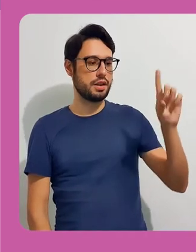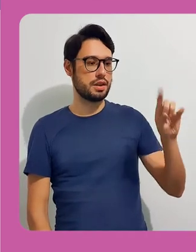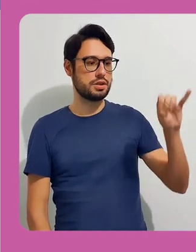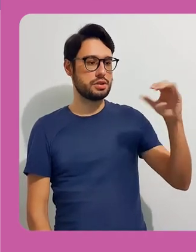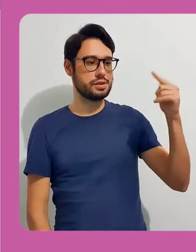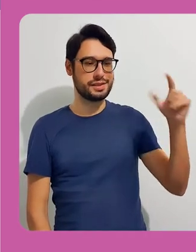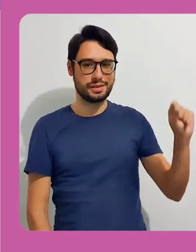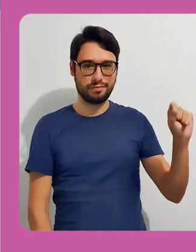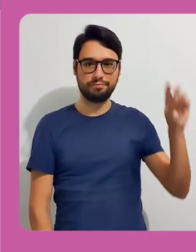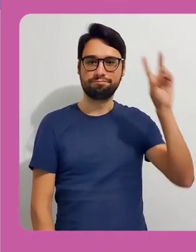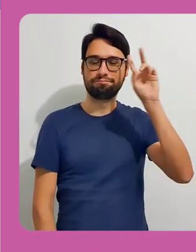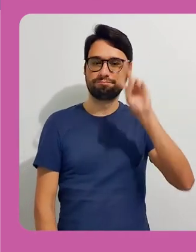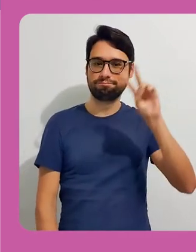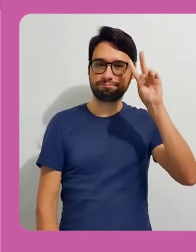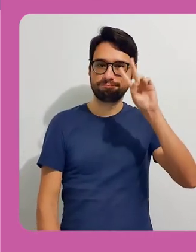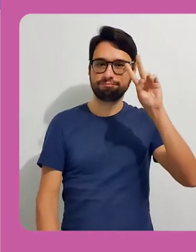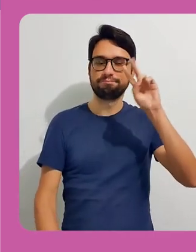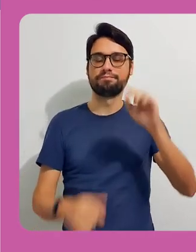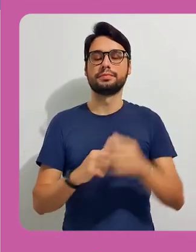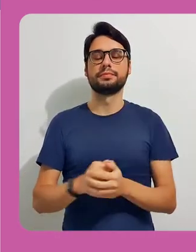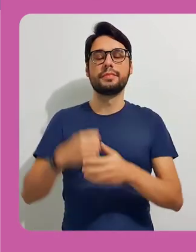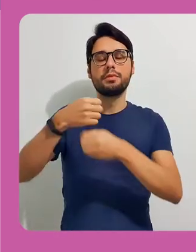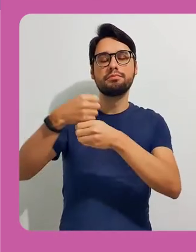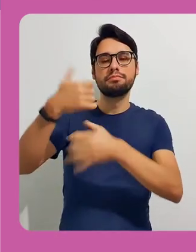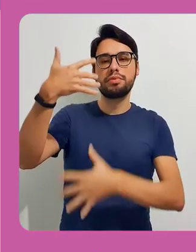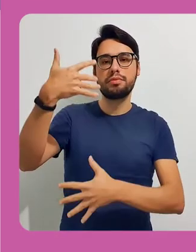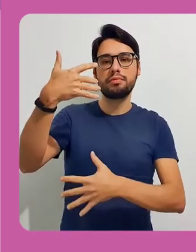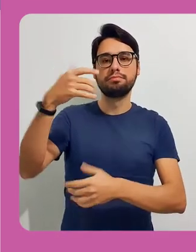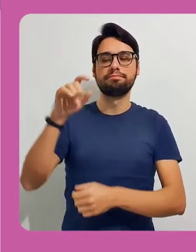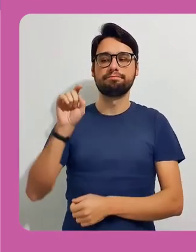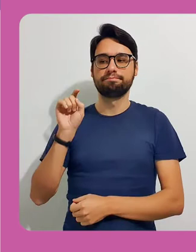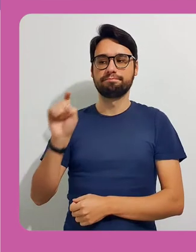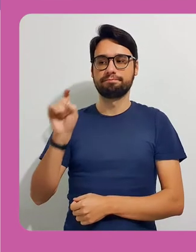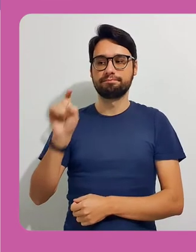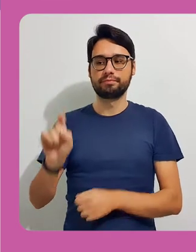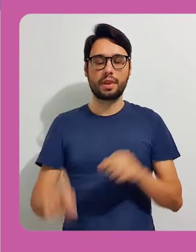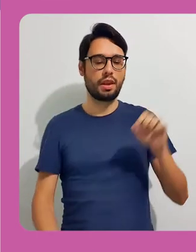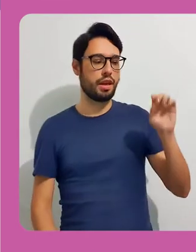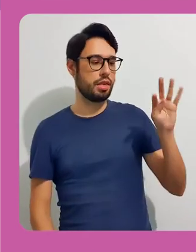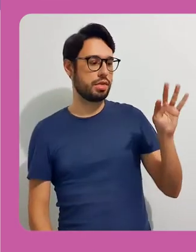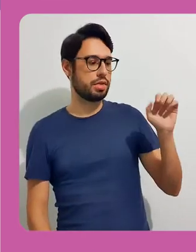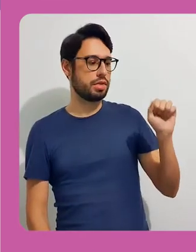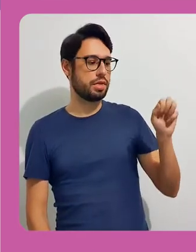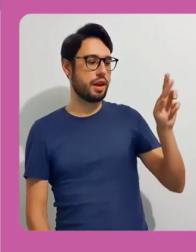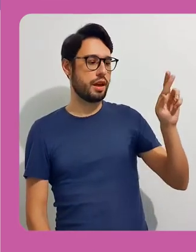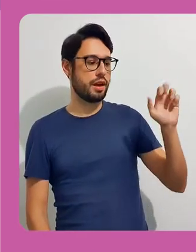atividade o recurso e selecionar portanto a tarefa